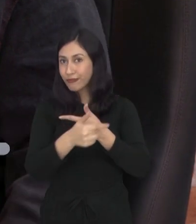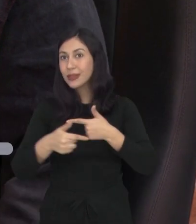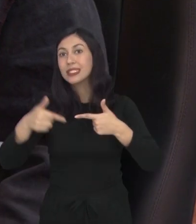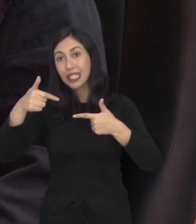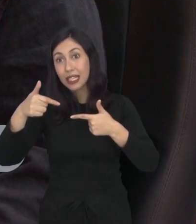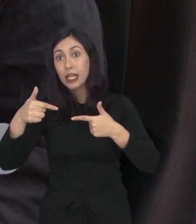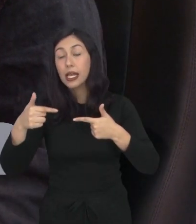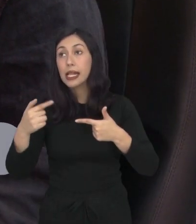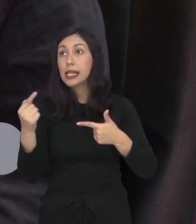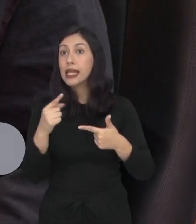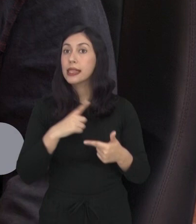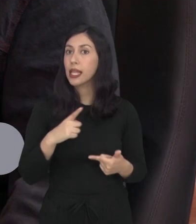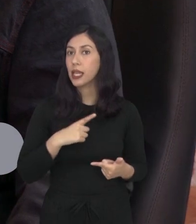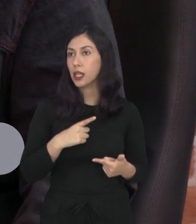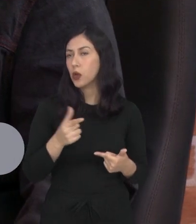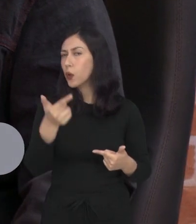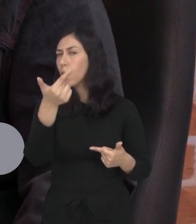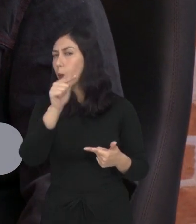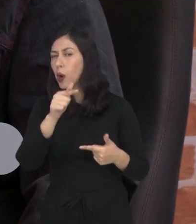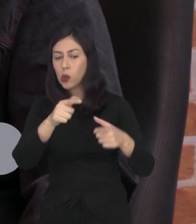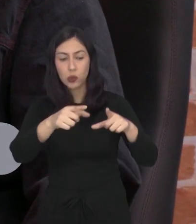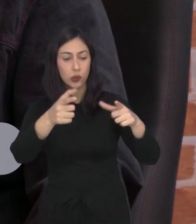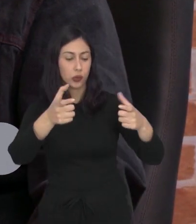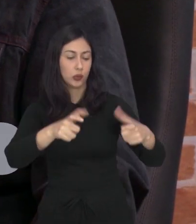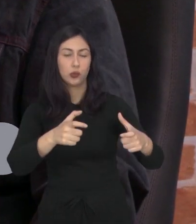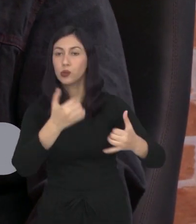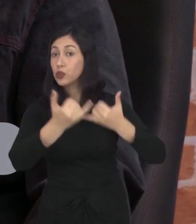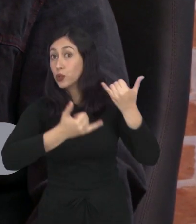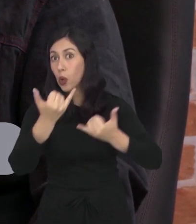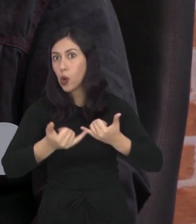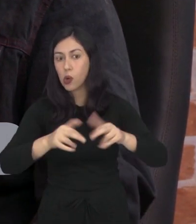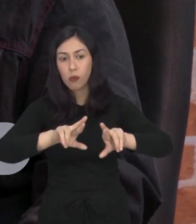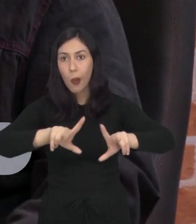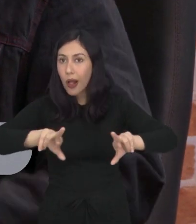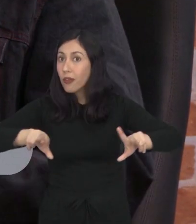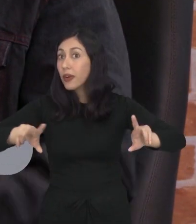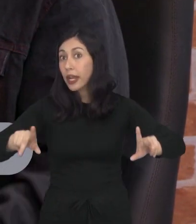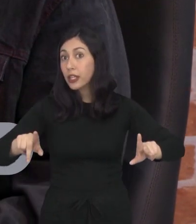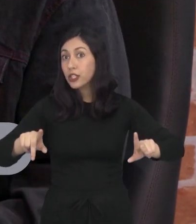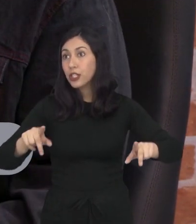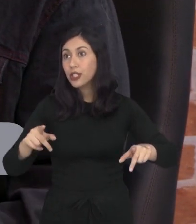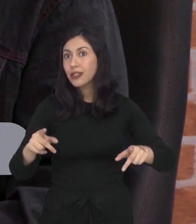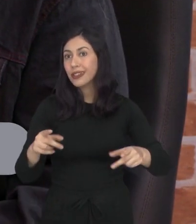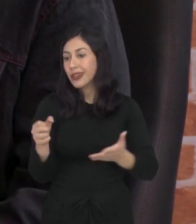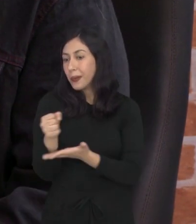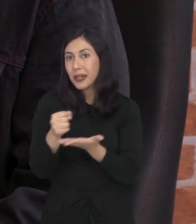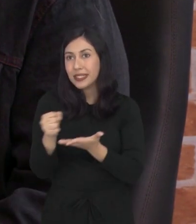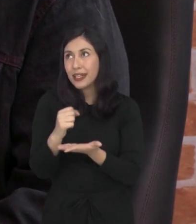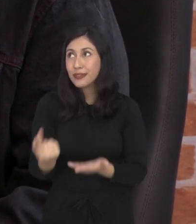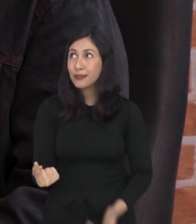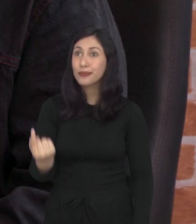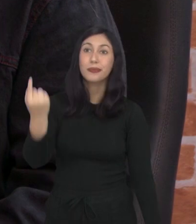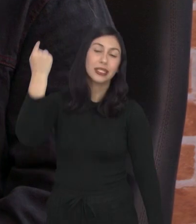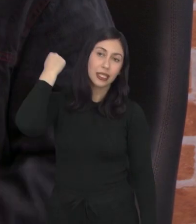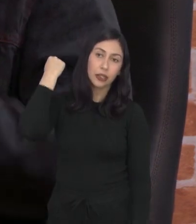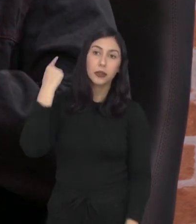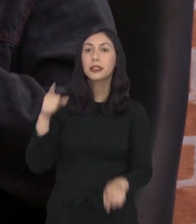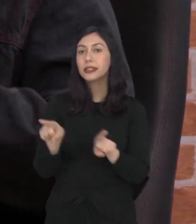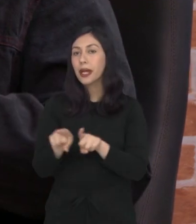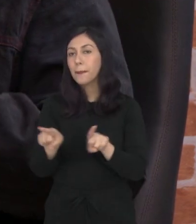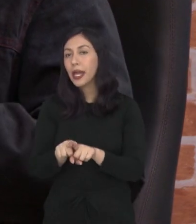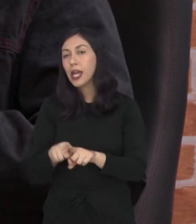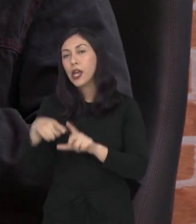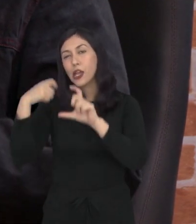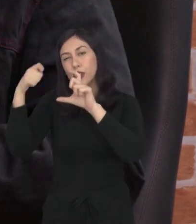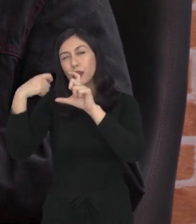animada que chama A Lenda de Vox Machina. Caraca. Então, tipo assim, é tudo baseado no que os caras jogavam. Tem até um vídeo muito legal na internet que pega uma